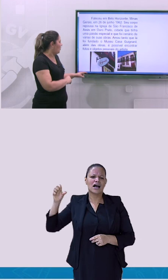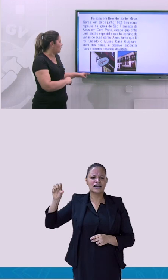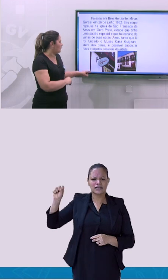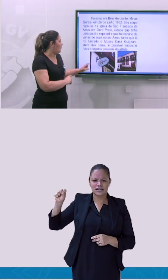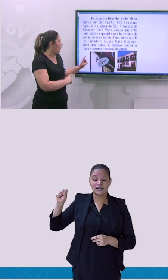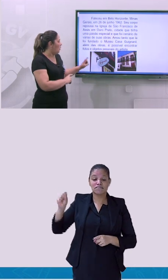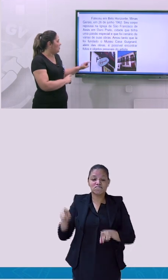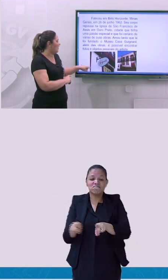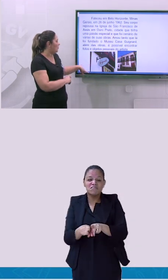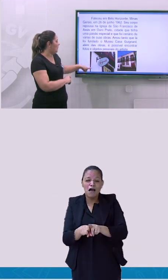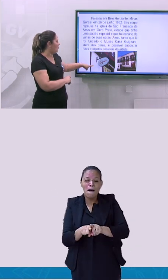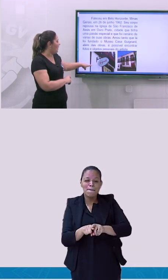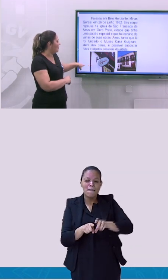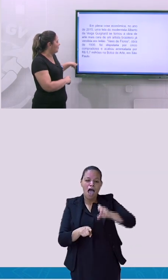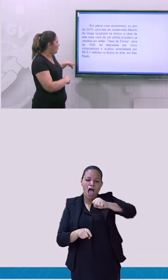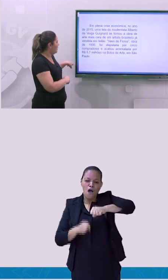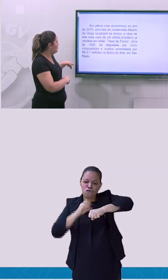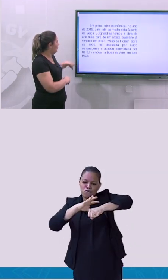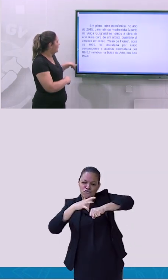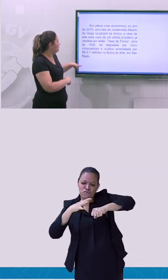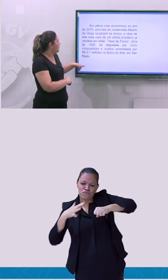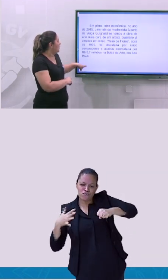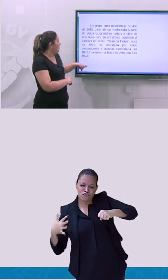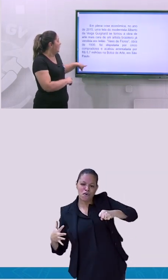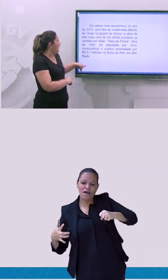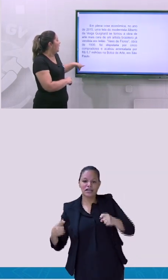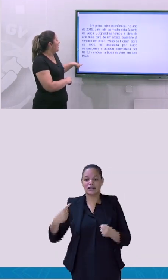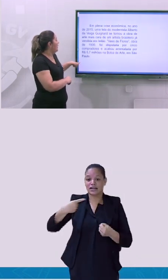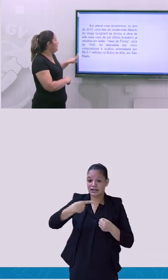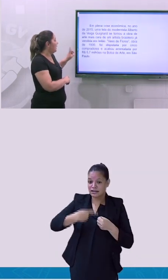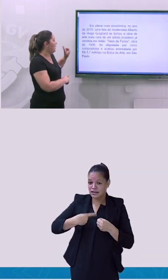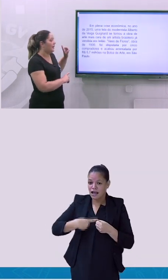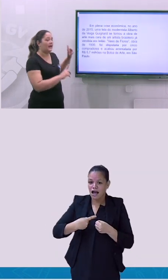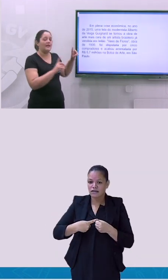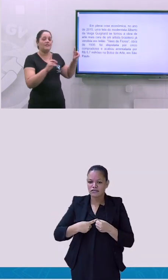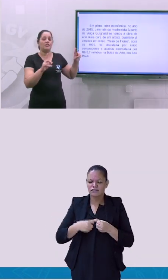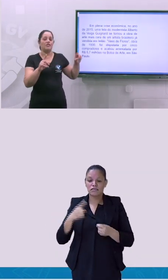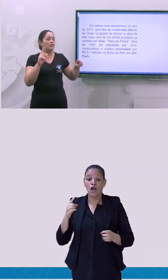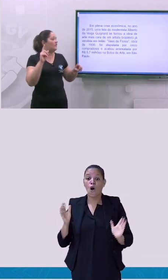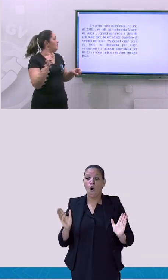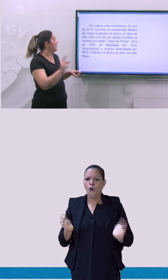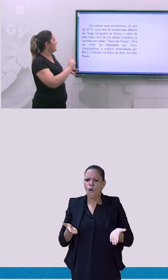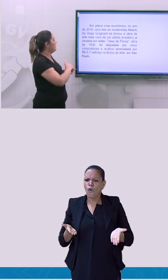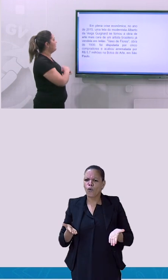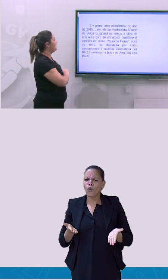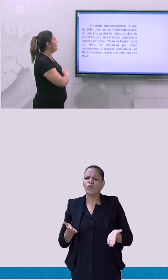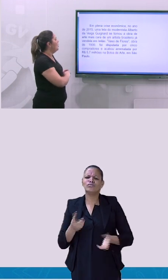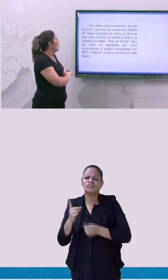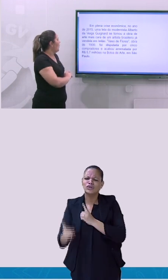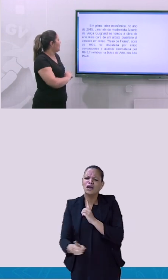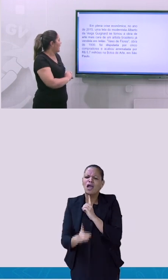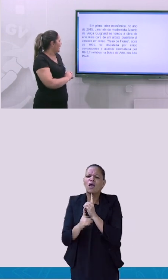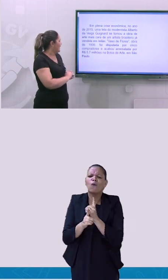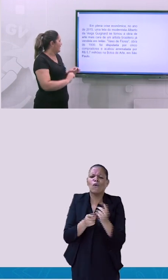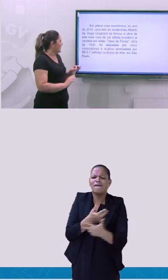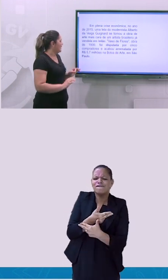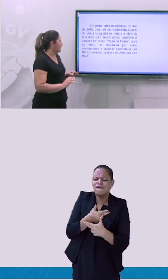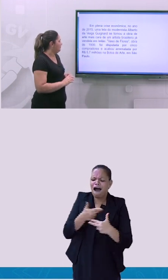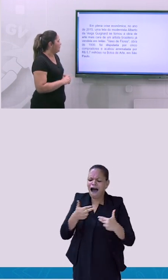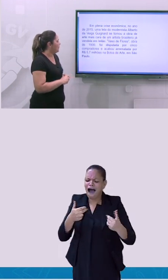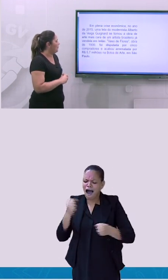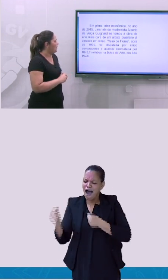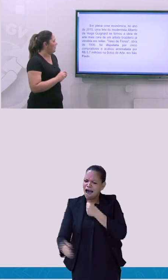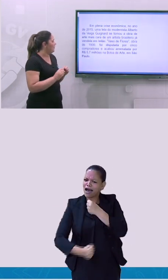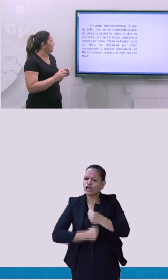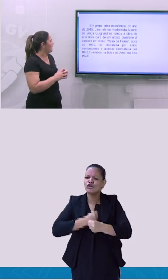encontrar fotos, objetos pessoais do artista. E em plena crise, gente, em 2015, uma tela